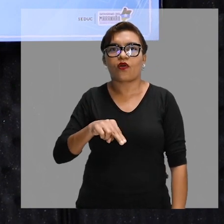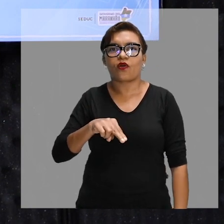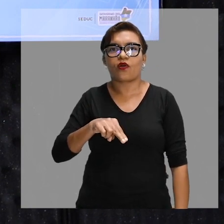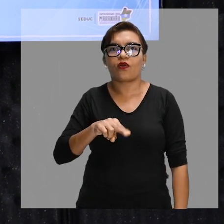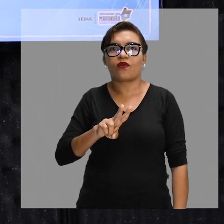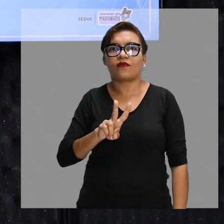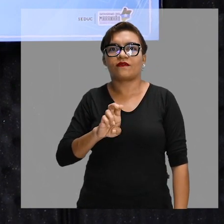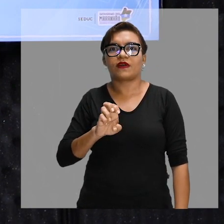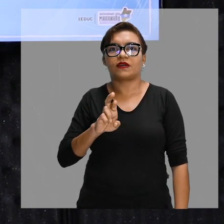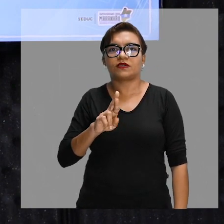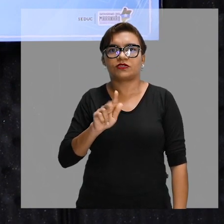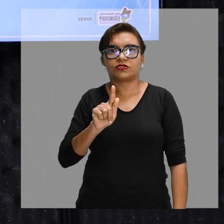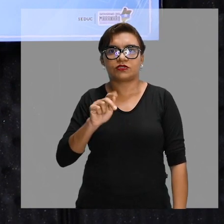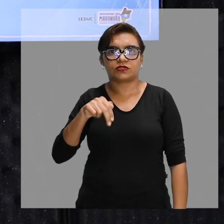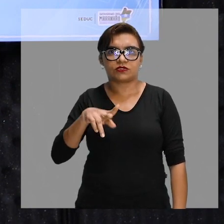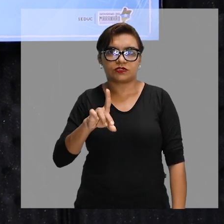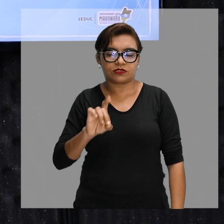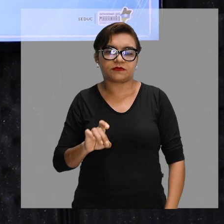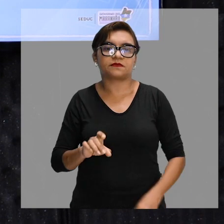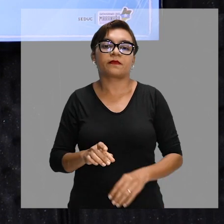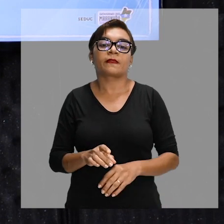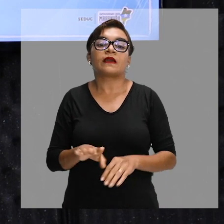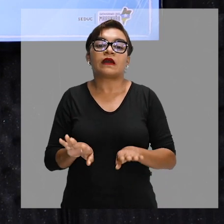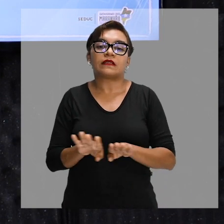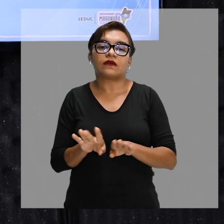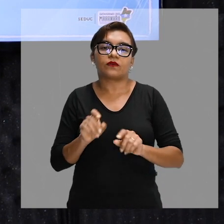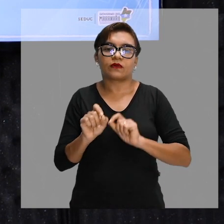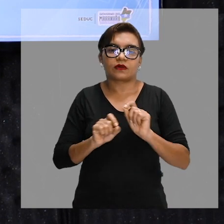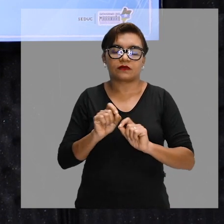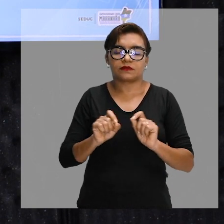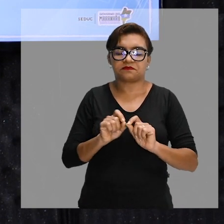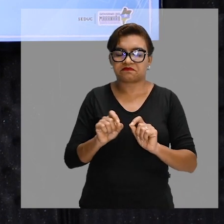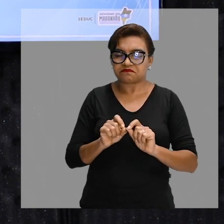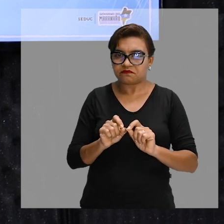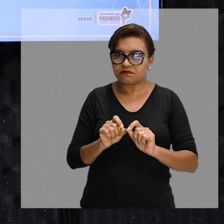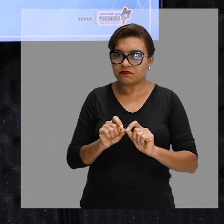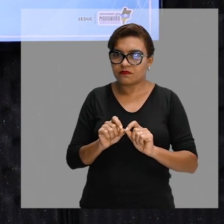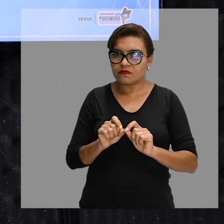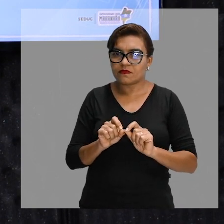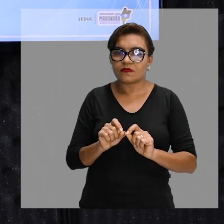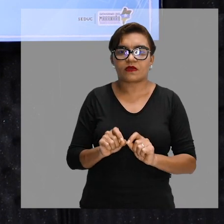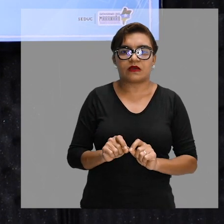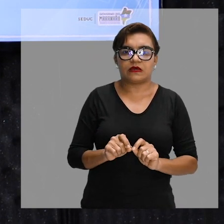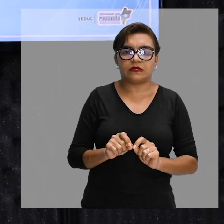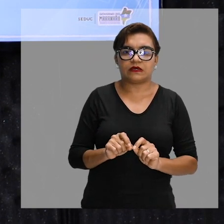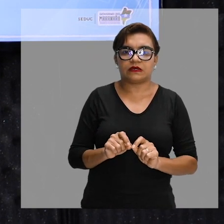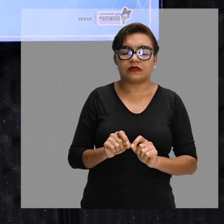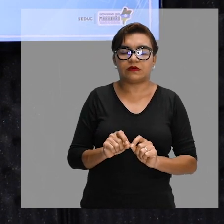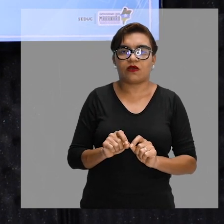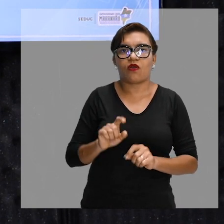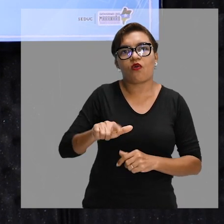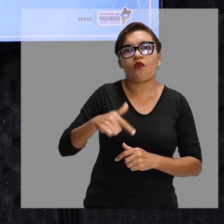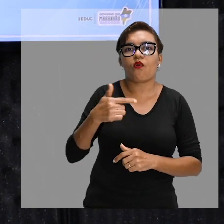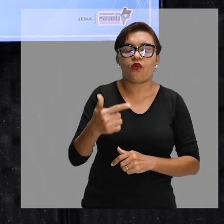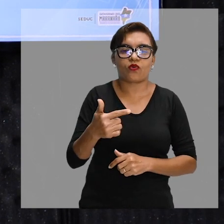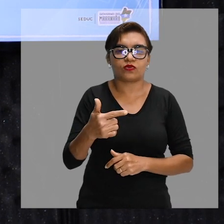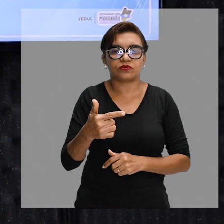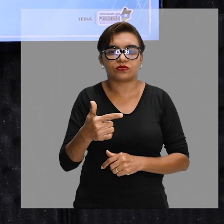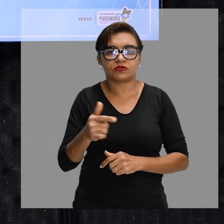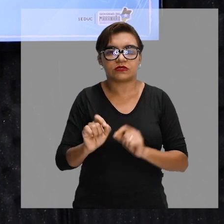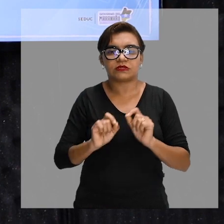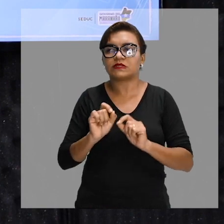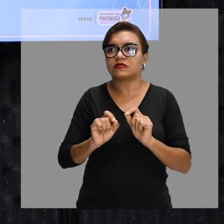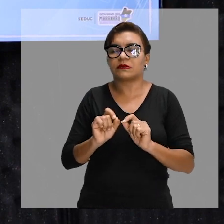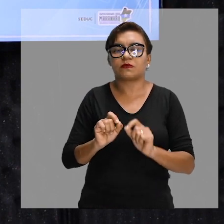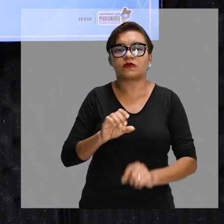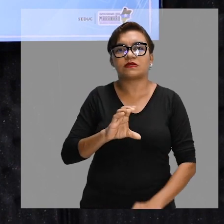temos o paralelo, cilíndrico ou paralelo, ok? O cilíndrico ou paralelo, os raios,